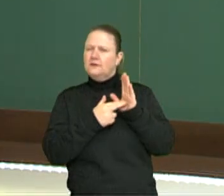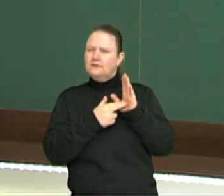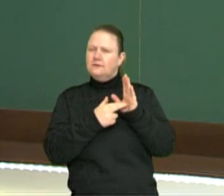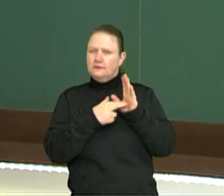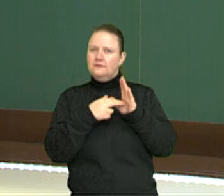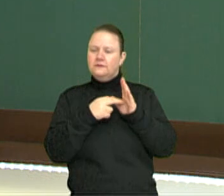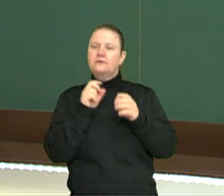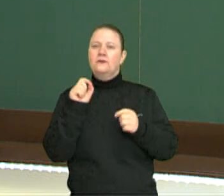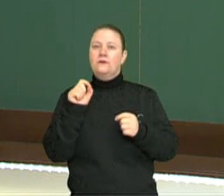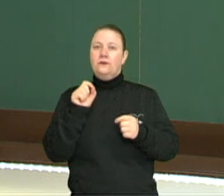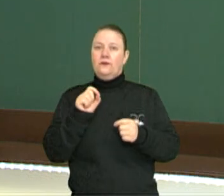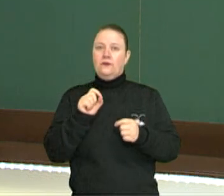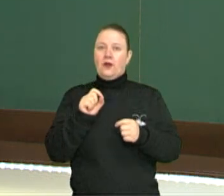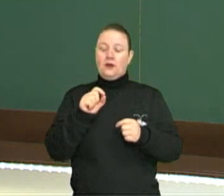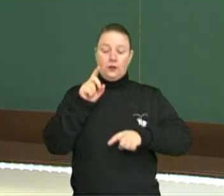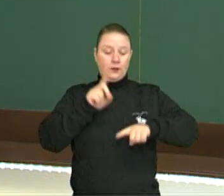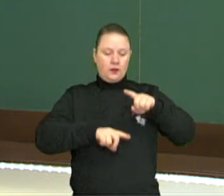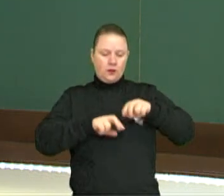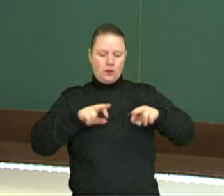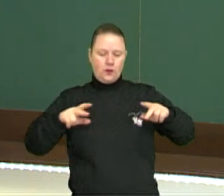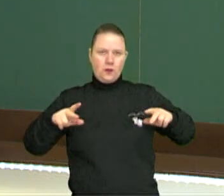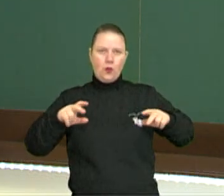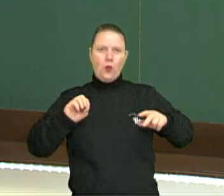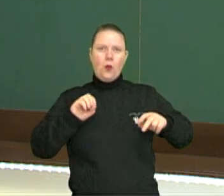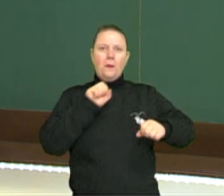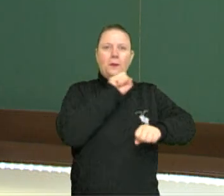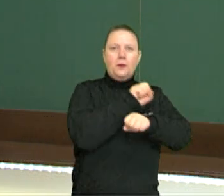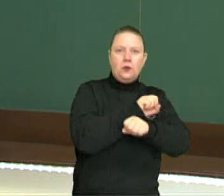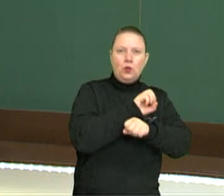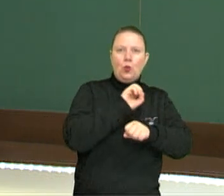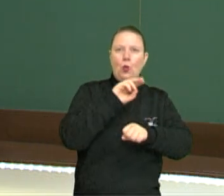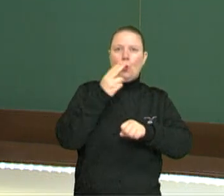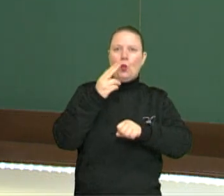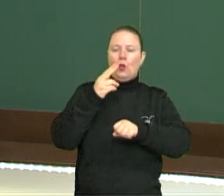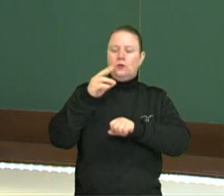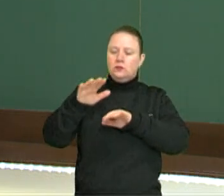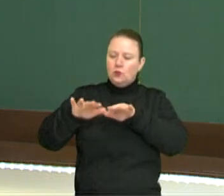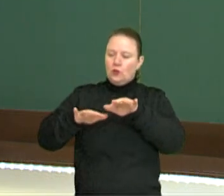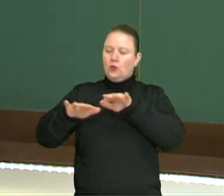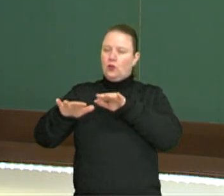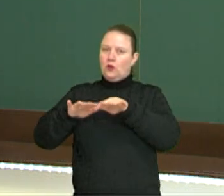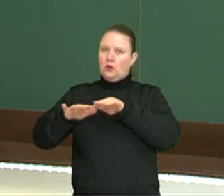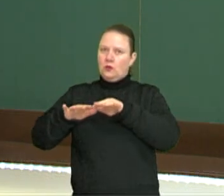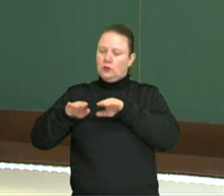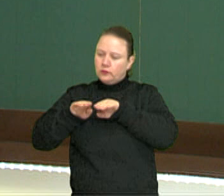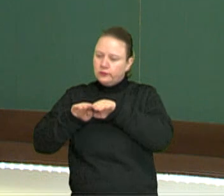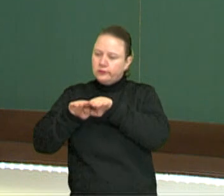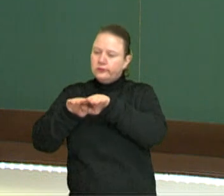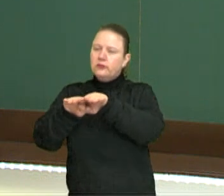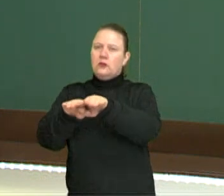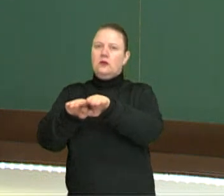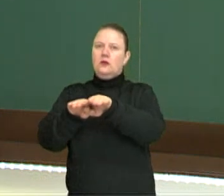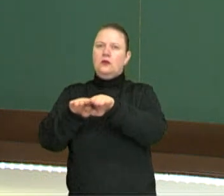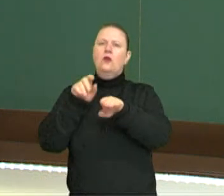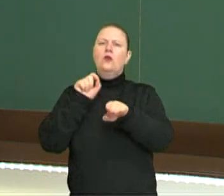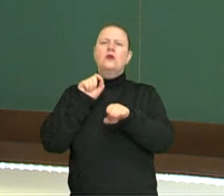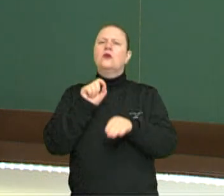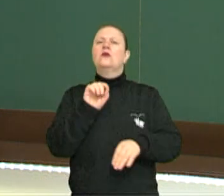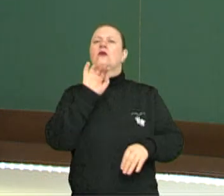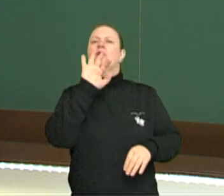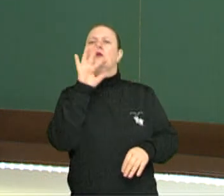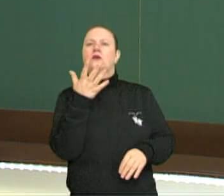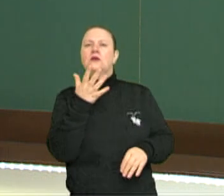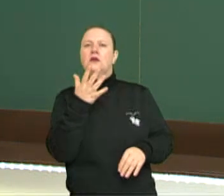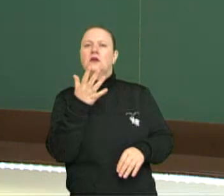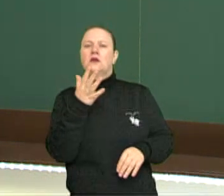vocês. Quando o corpo está em repouso ou em movimento retilíneo uniforme, o famoso MRU, o que acontece com a sua velocidade e